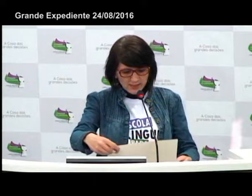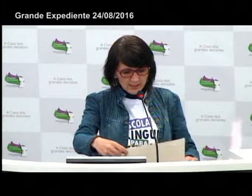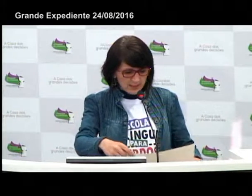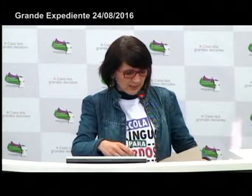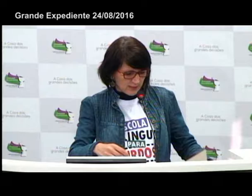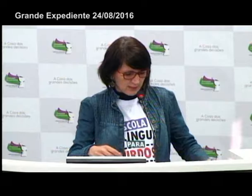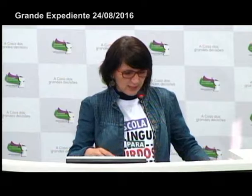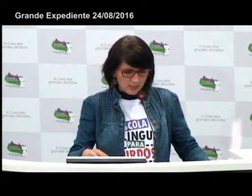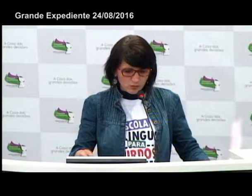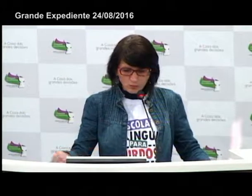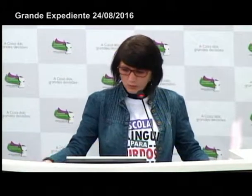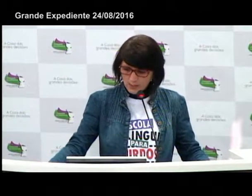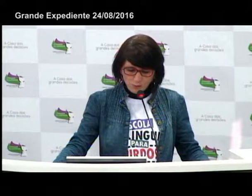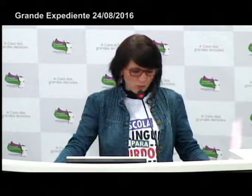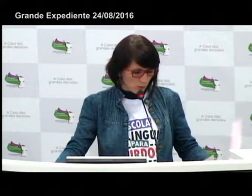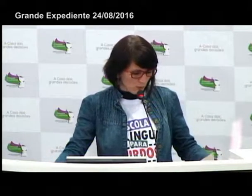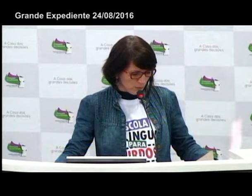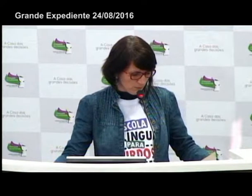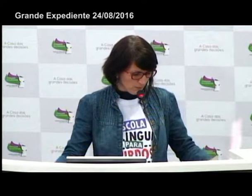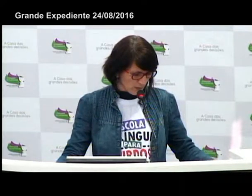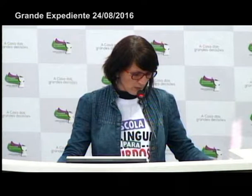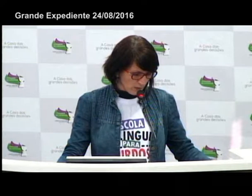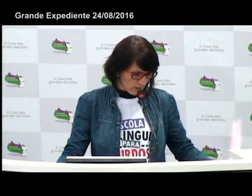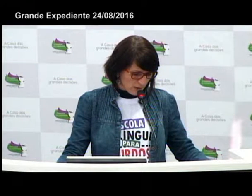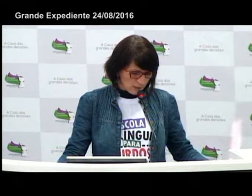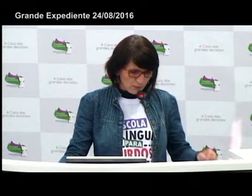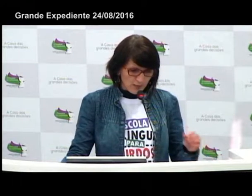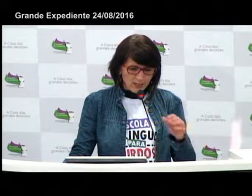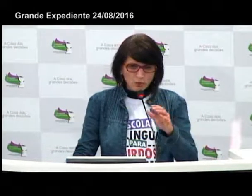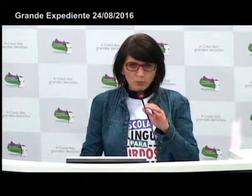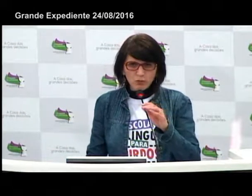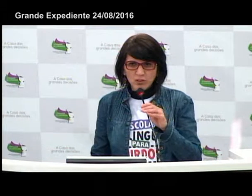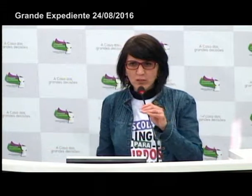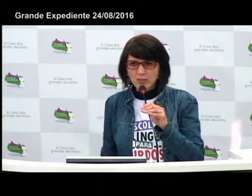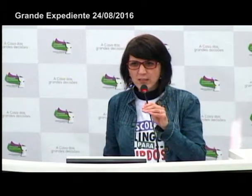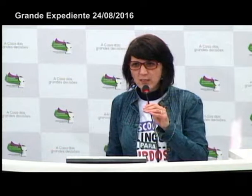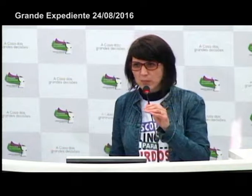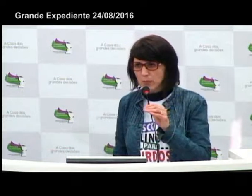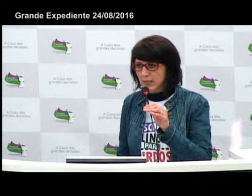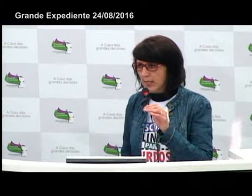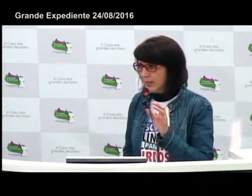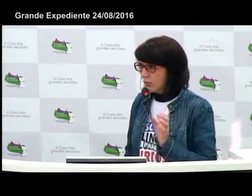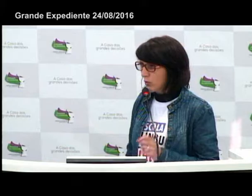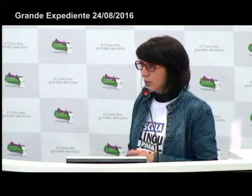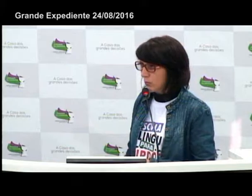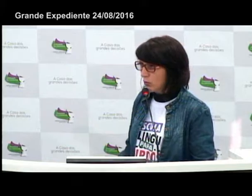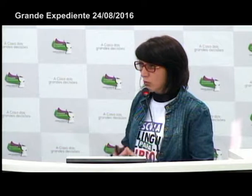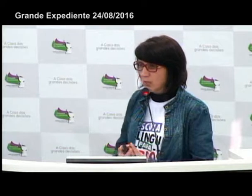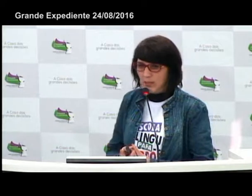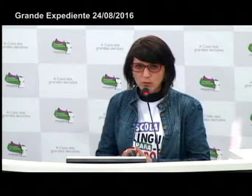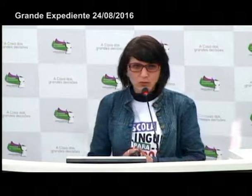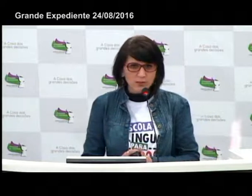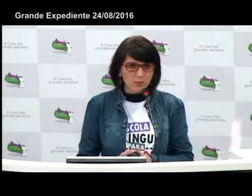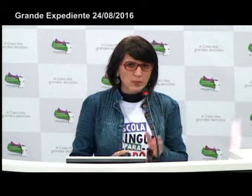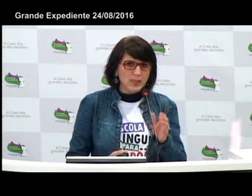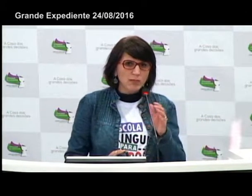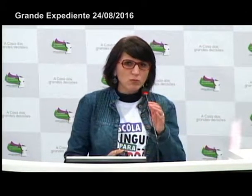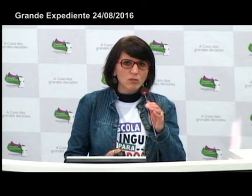Parcerias aí, aqui nesse caso, com o Léo Clube, que fala sobre o selo de acessibilidade, de termos um selo